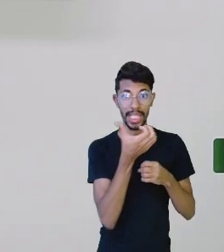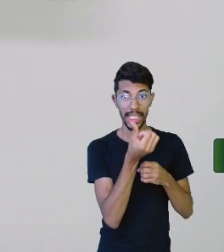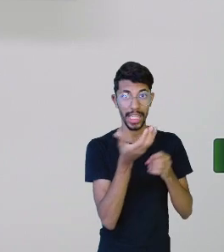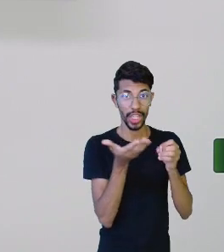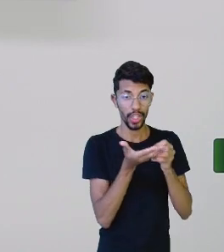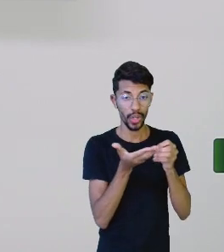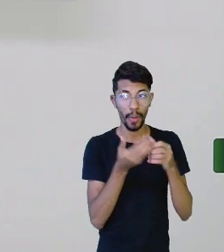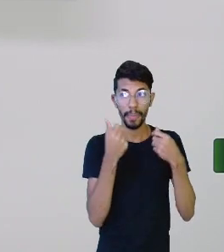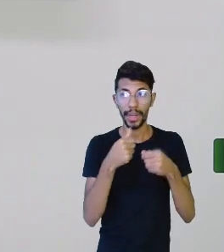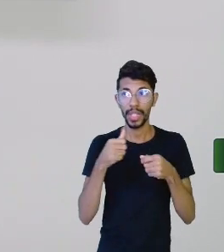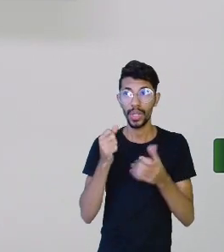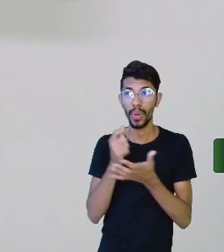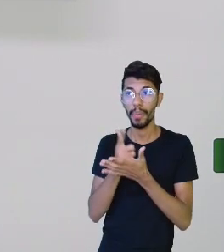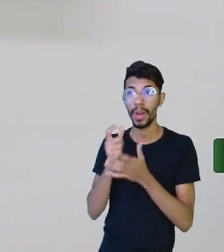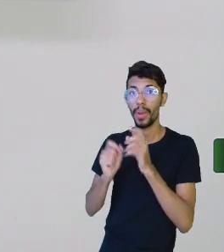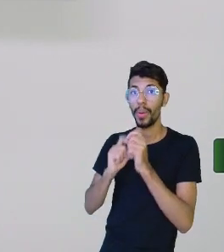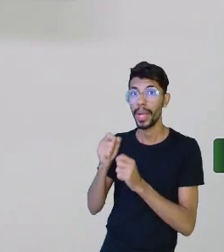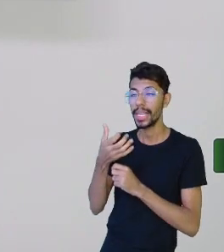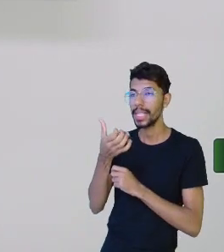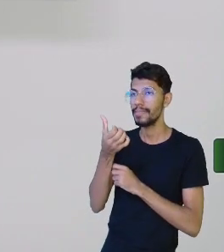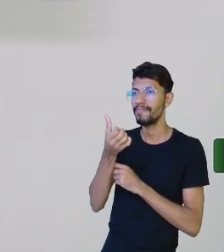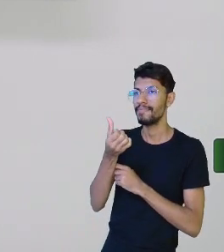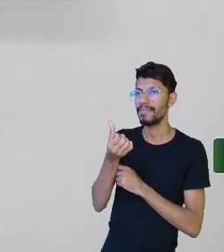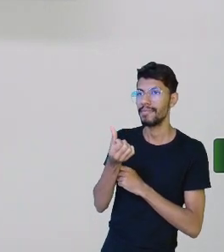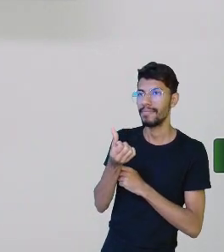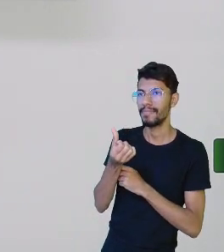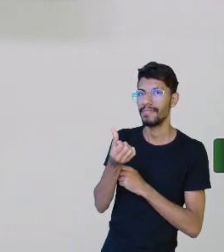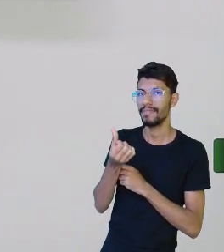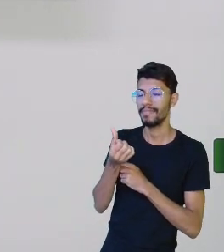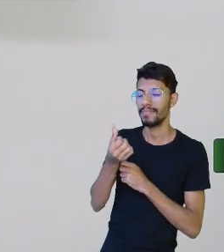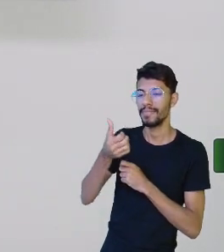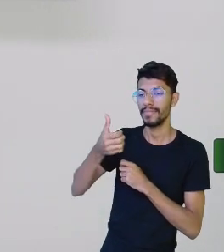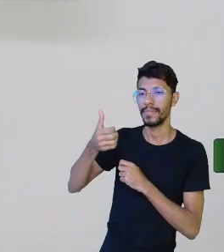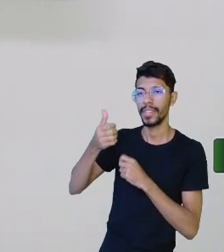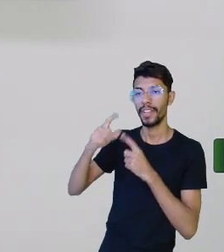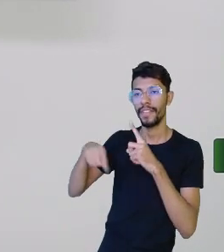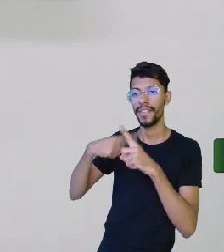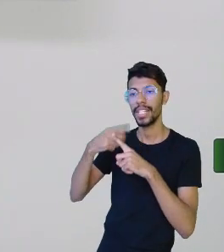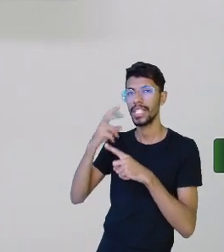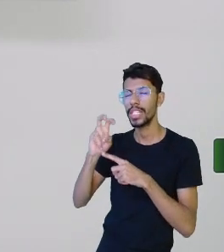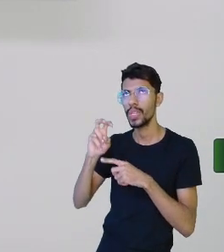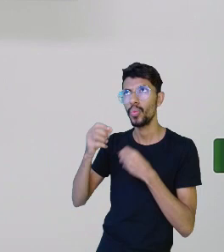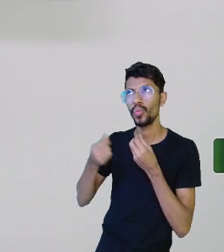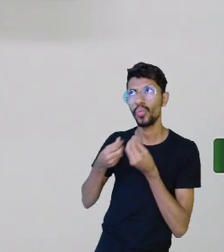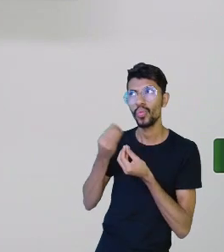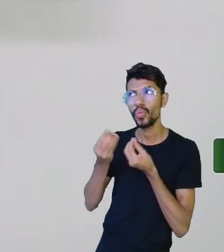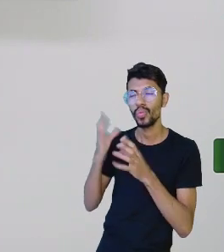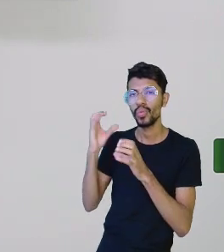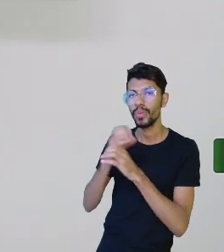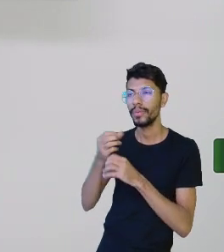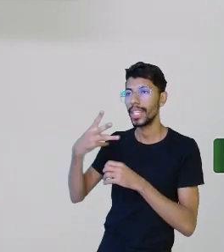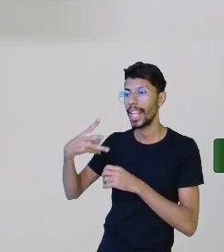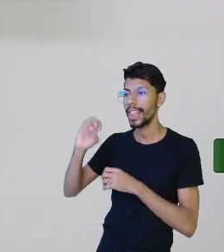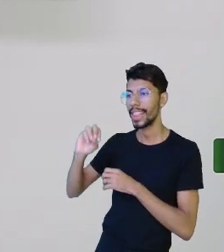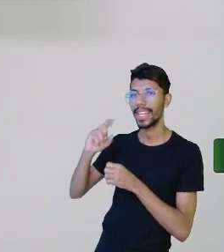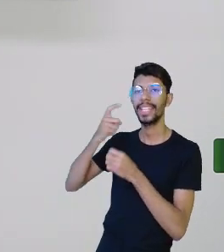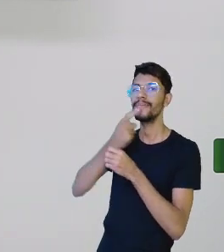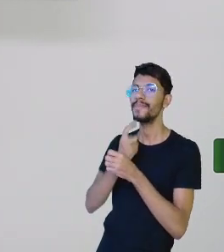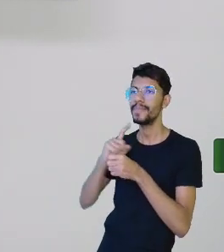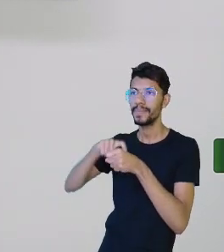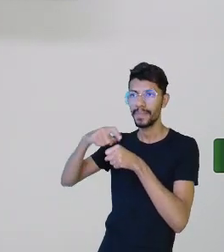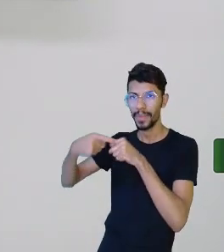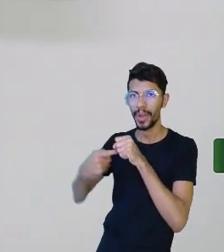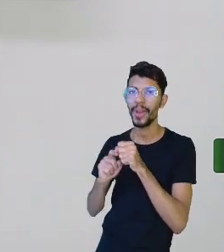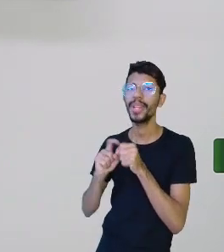tem, olha lá, todos os morangos que ela utilizou. Ana usará 30